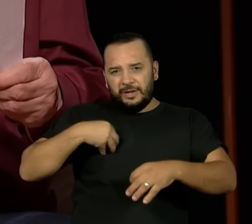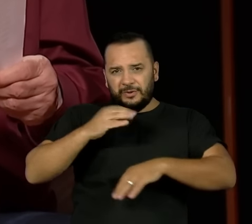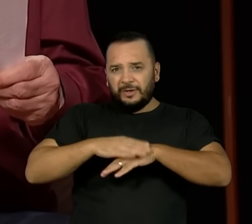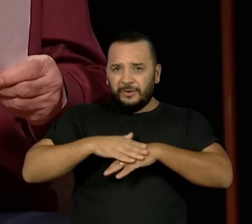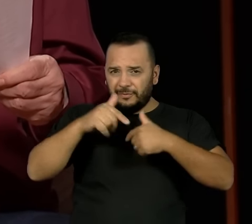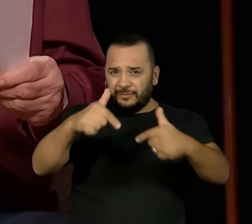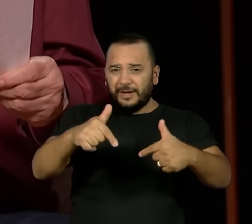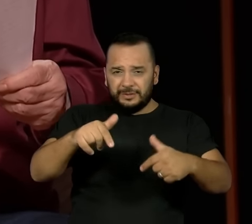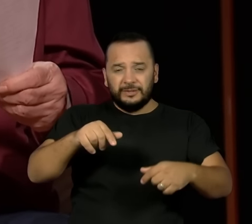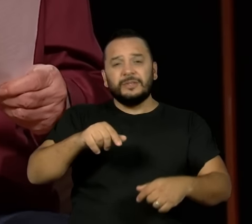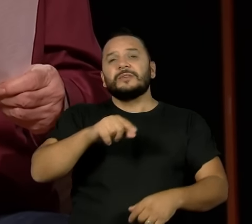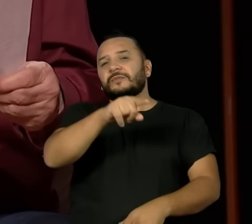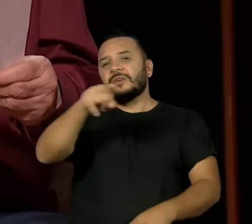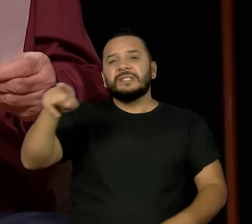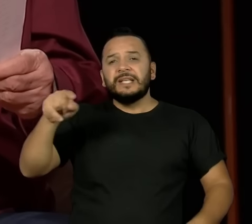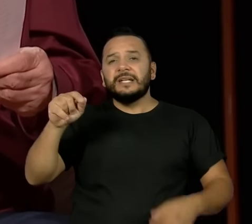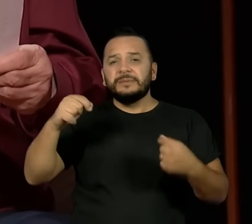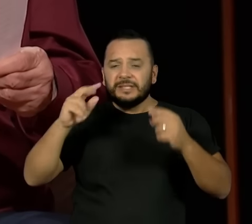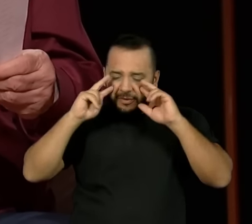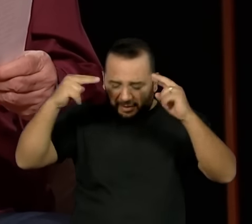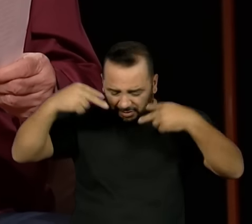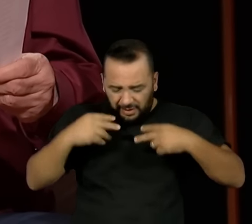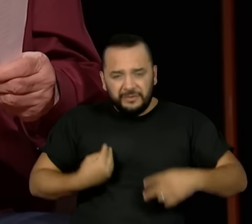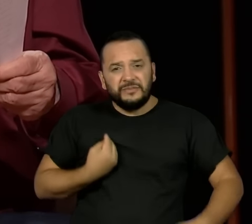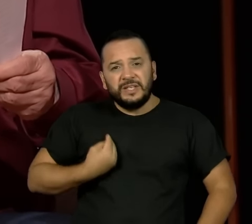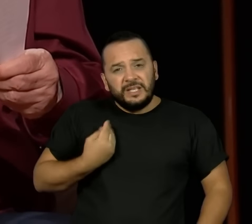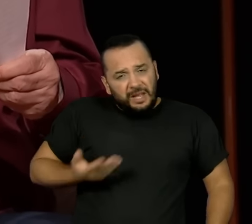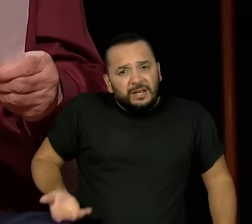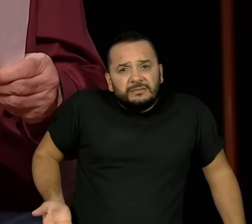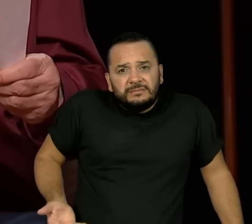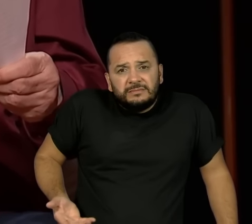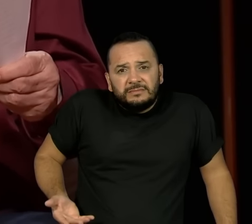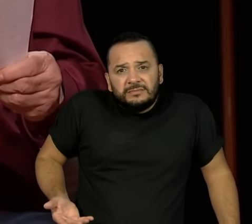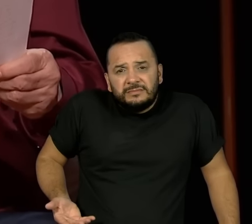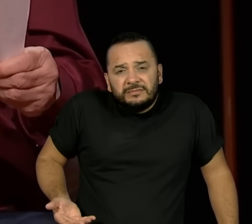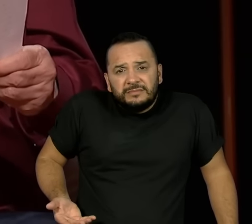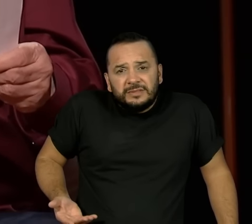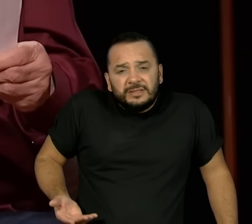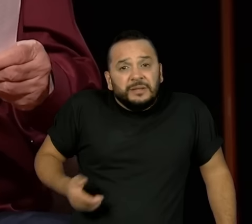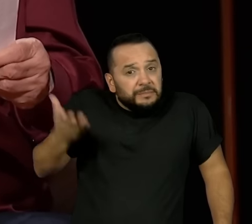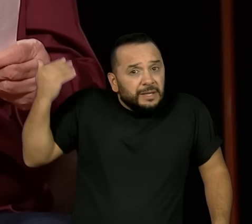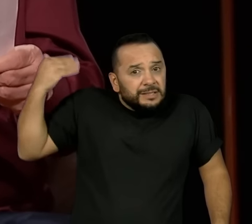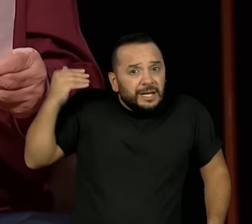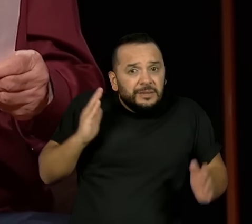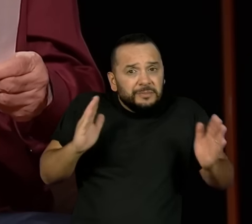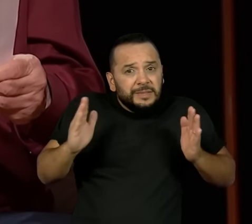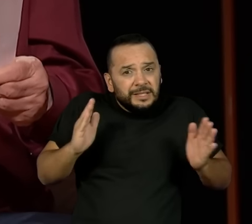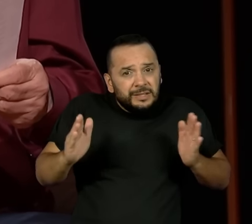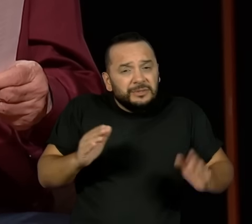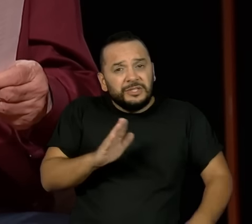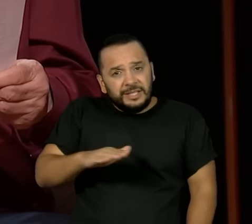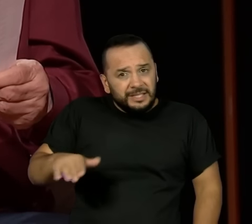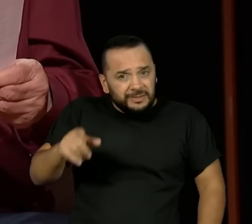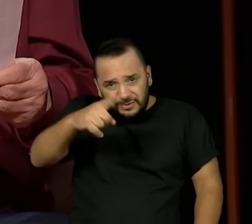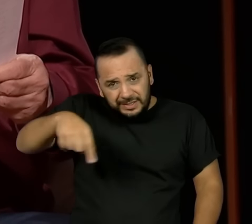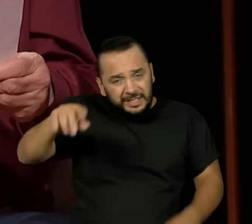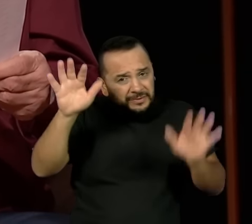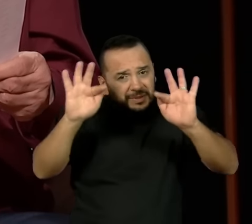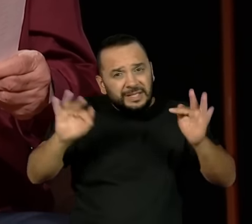olhem para os seus próprios narizes. Sei lá no seu tempo de infância, será que não foram